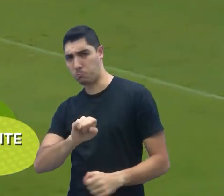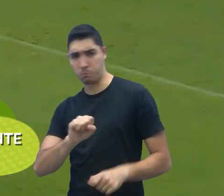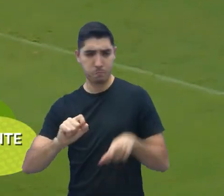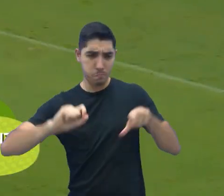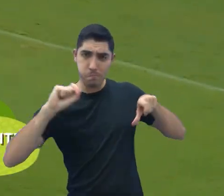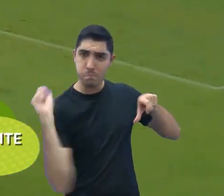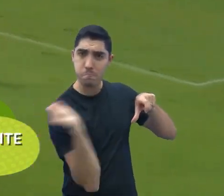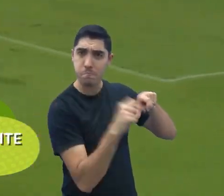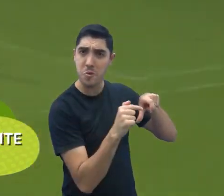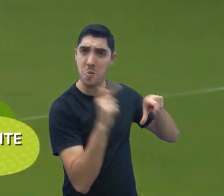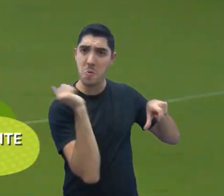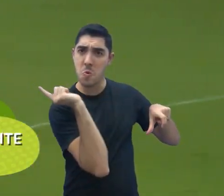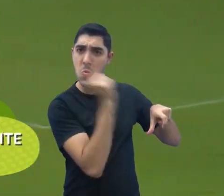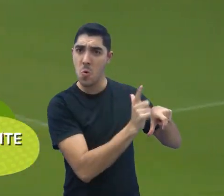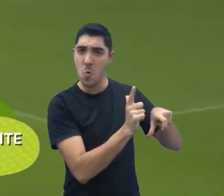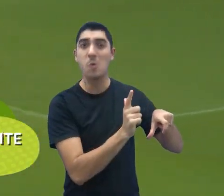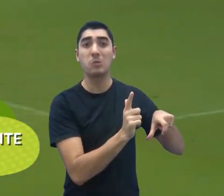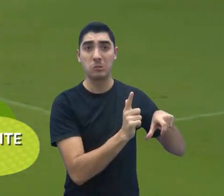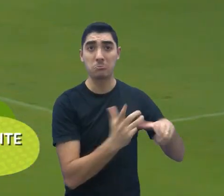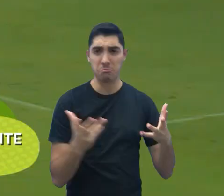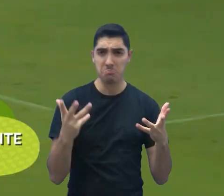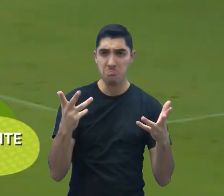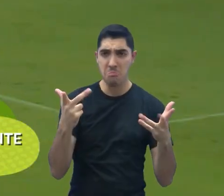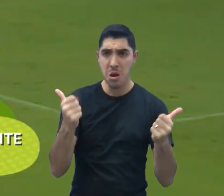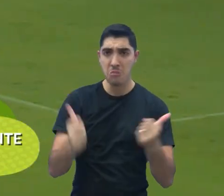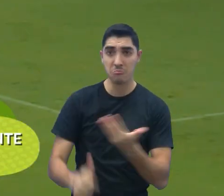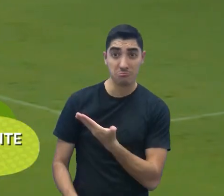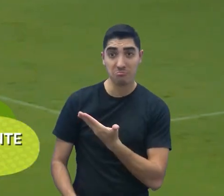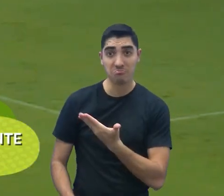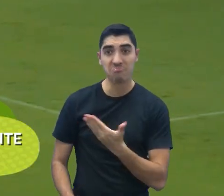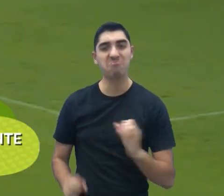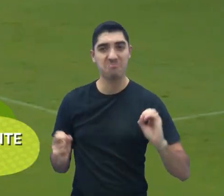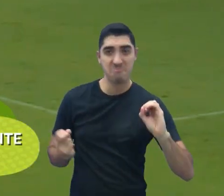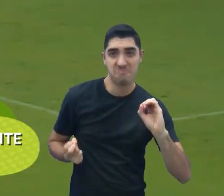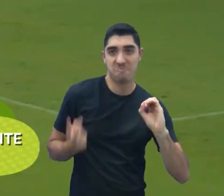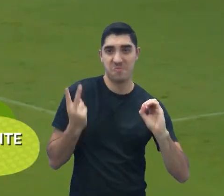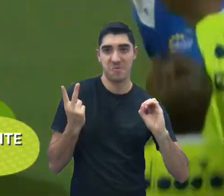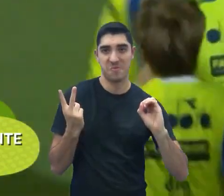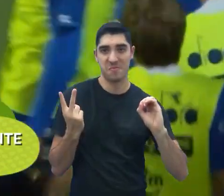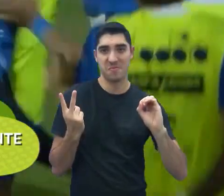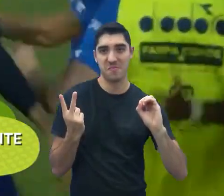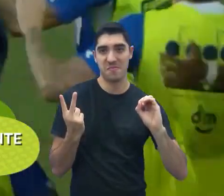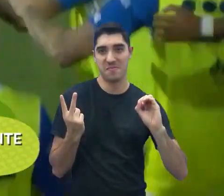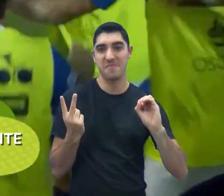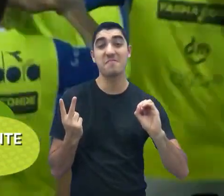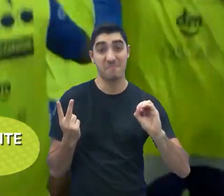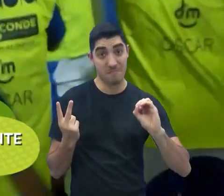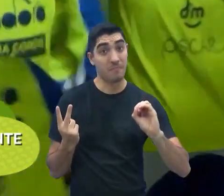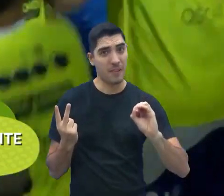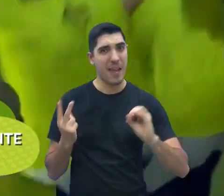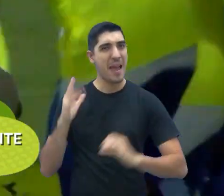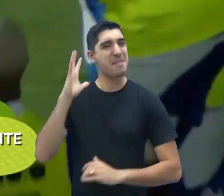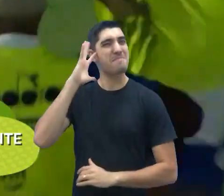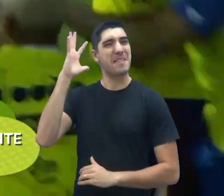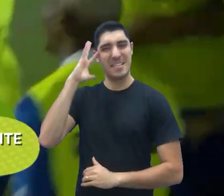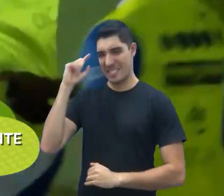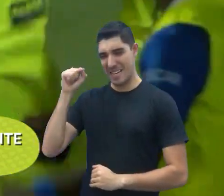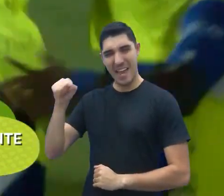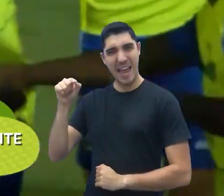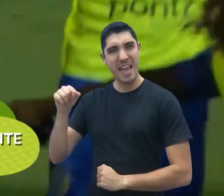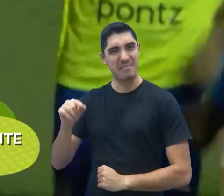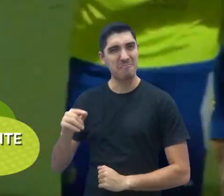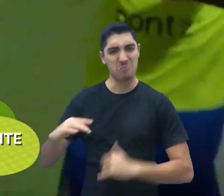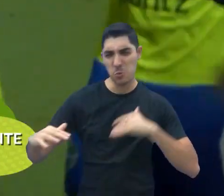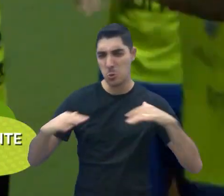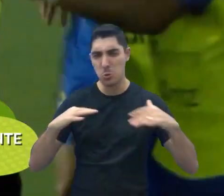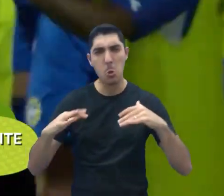costas. Cabeçada certeira. 2-0 São José. Parecia que seria um primeiro tempo